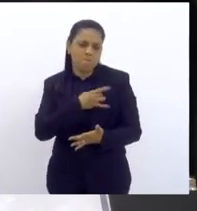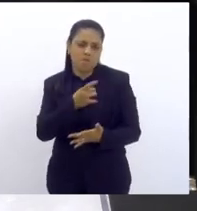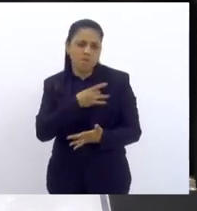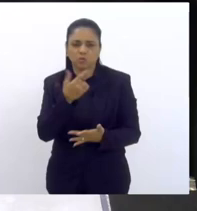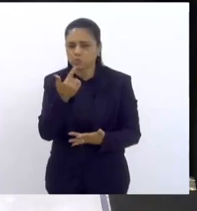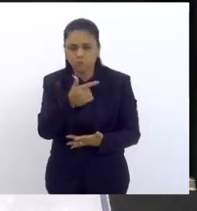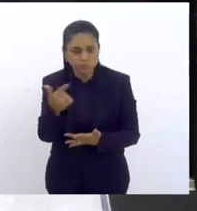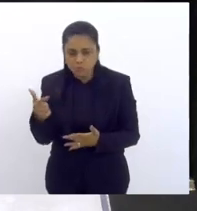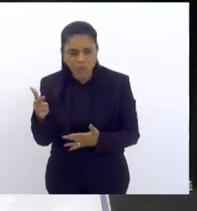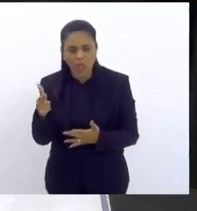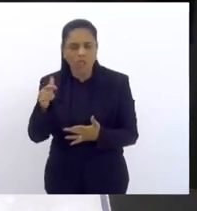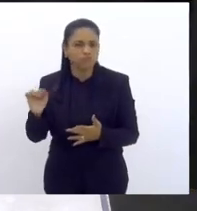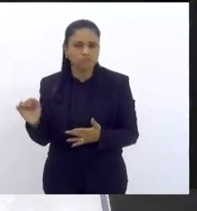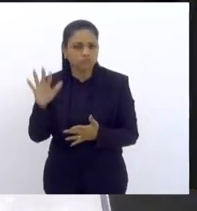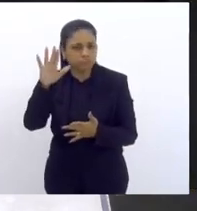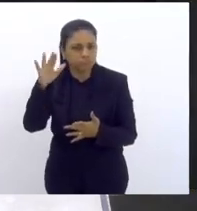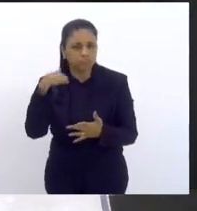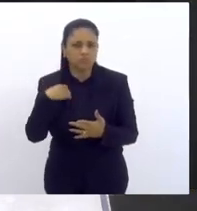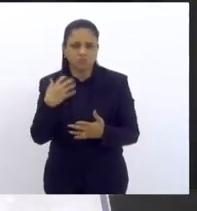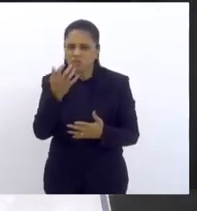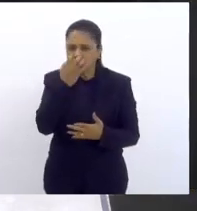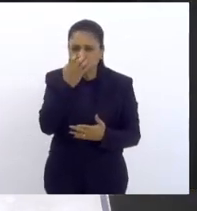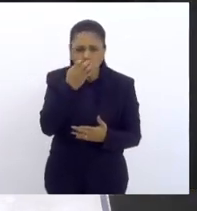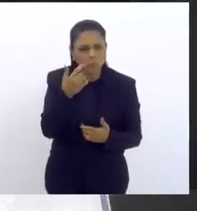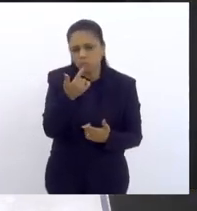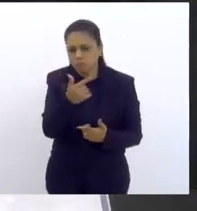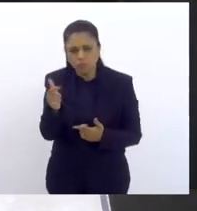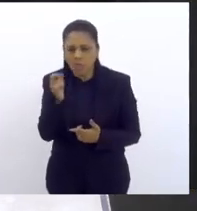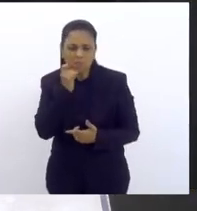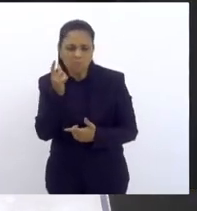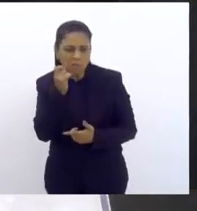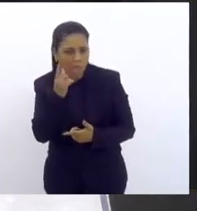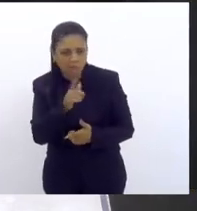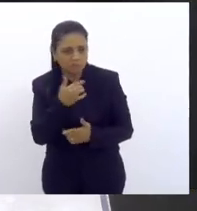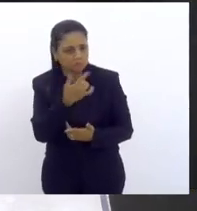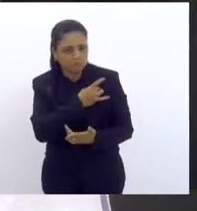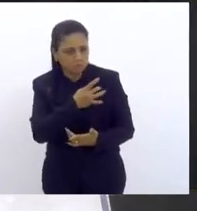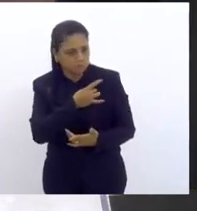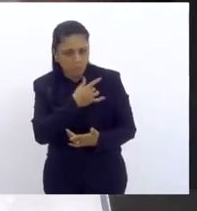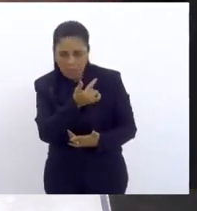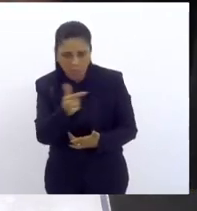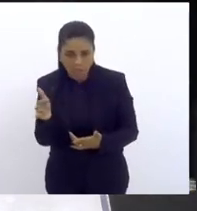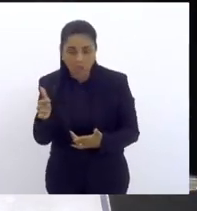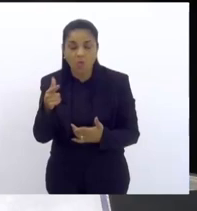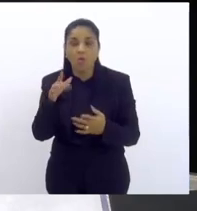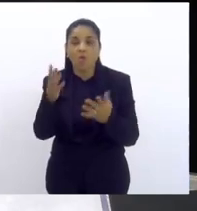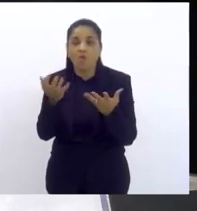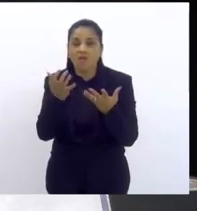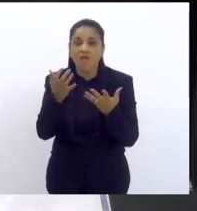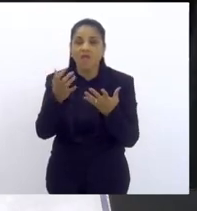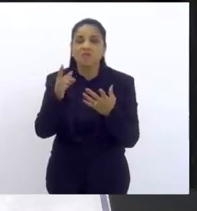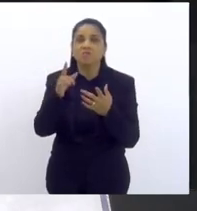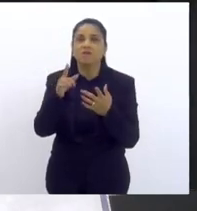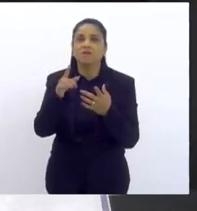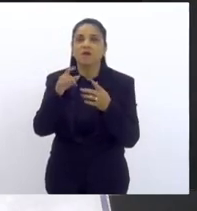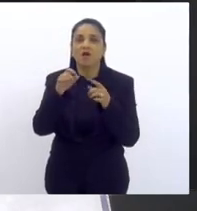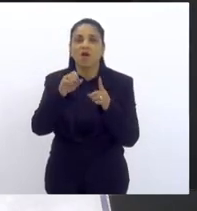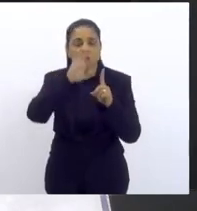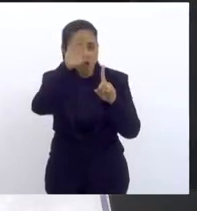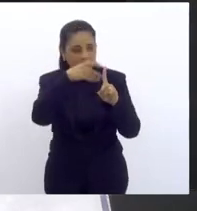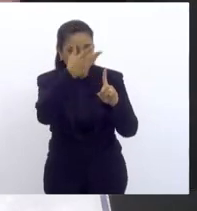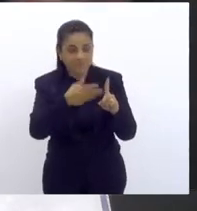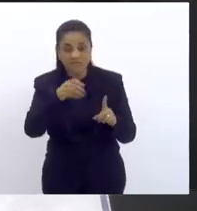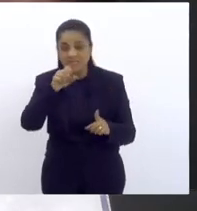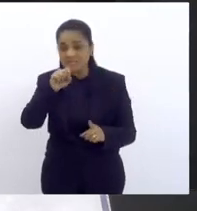eu ando aquilo tudo não tenho medo dos cachorros os gato não tem medo de nada e tem que fazer homenagem essa ideia é uma funcionária que ela tem